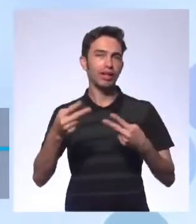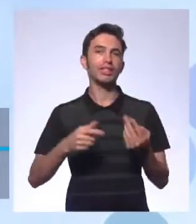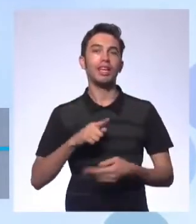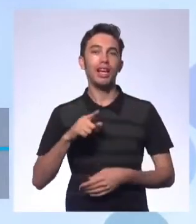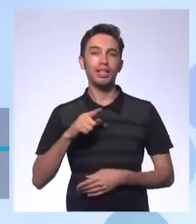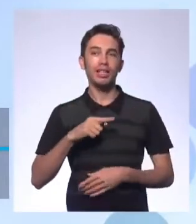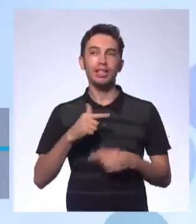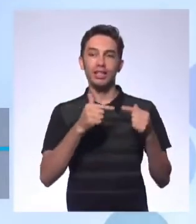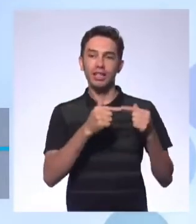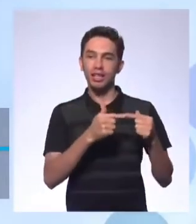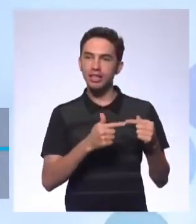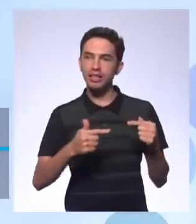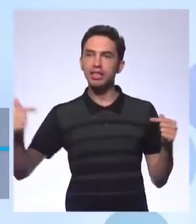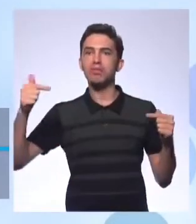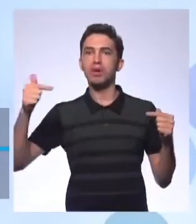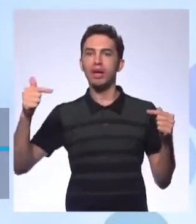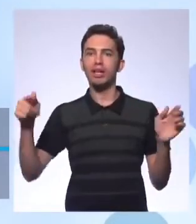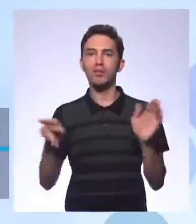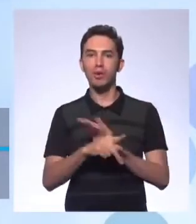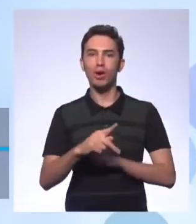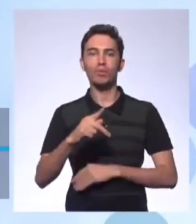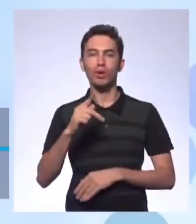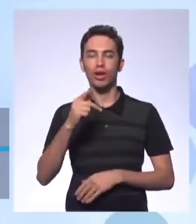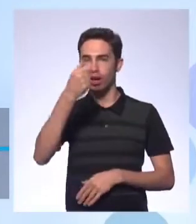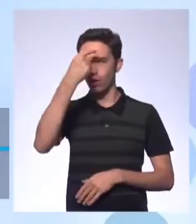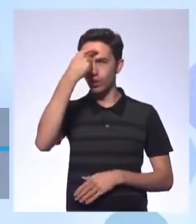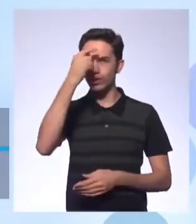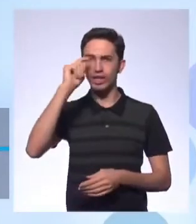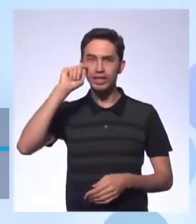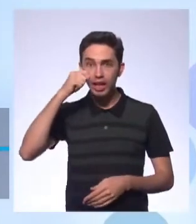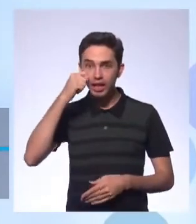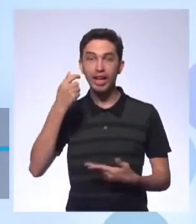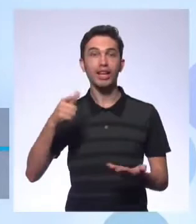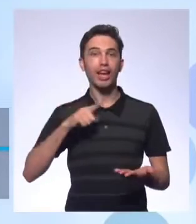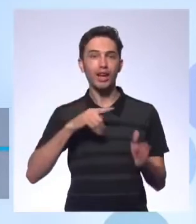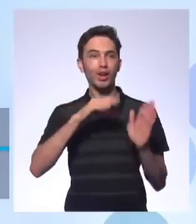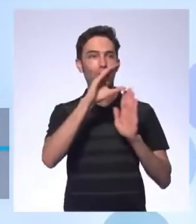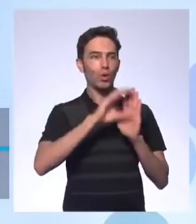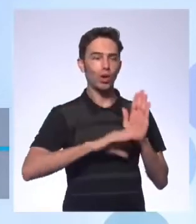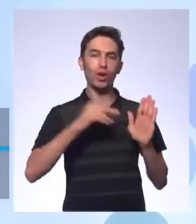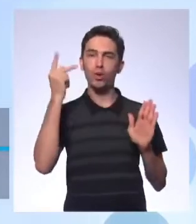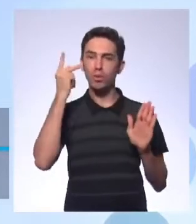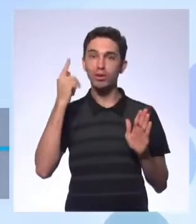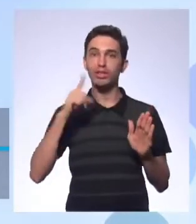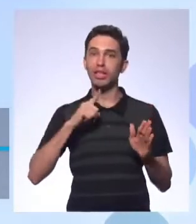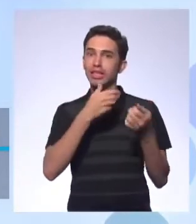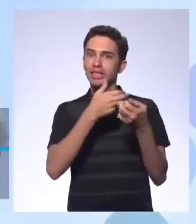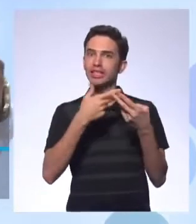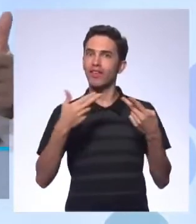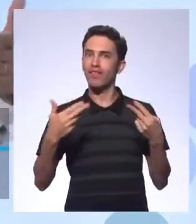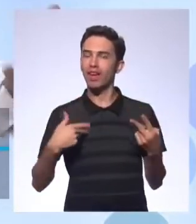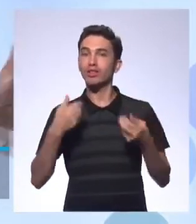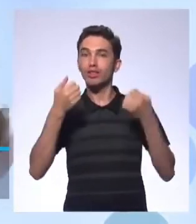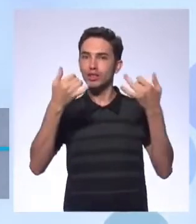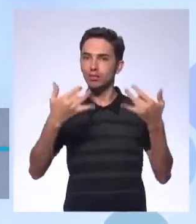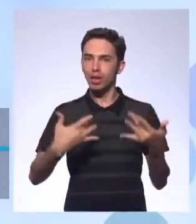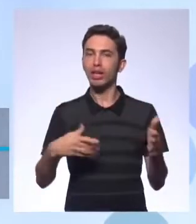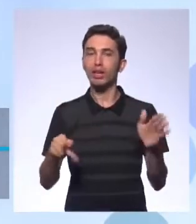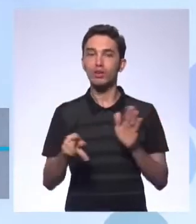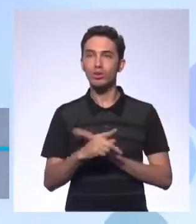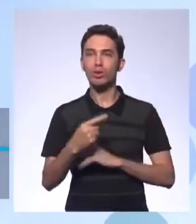aí na Semana da Consciência Negra e o currículo paulista nos traz uma série de habilidades para poder